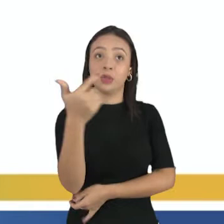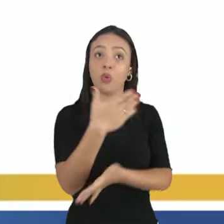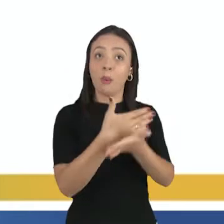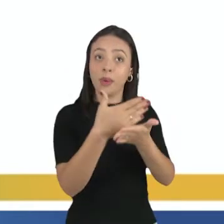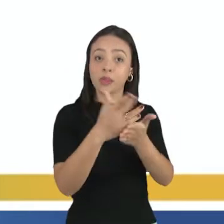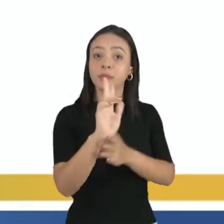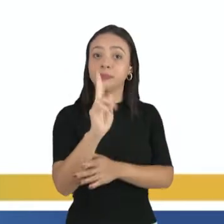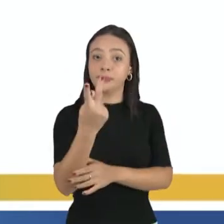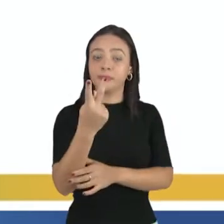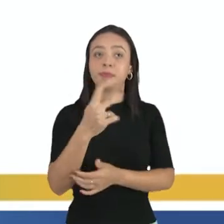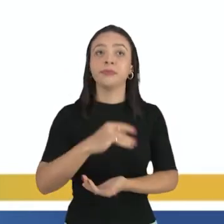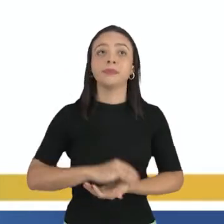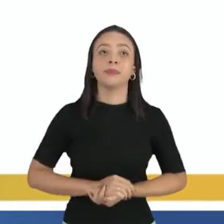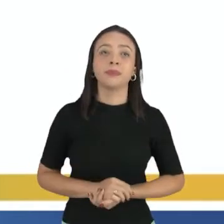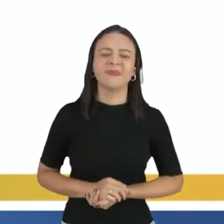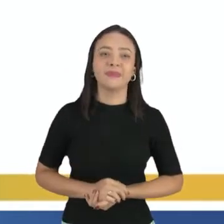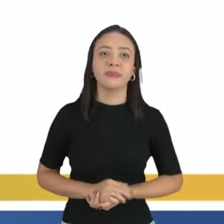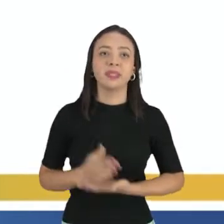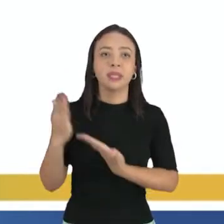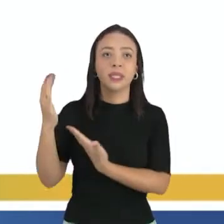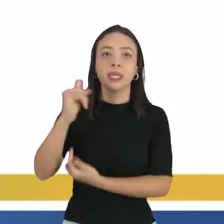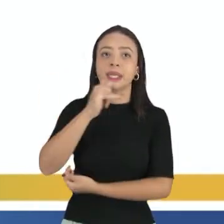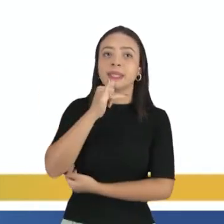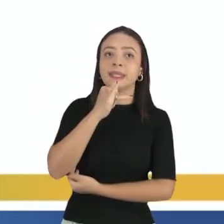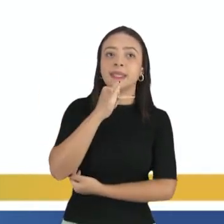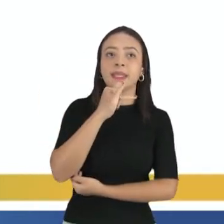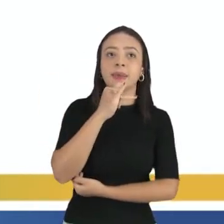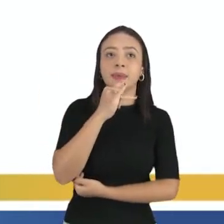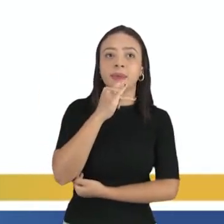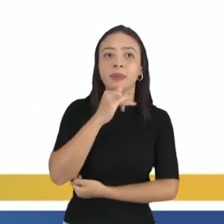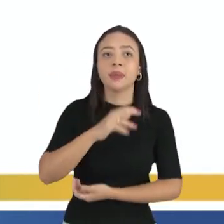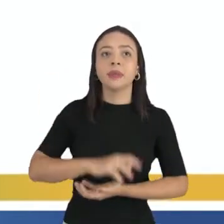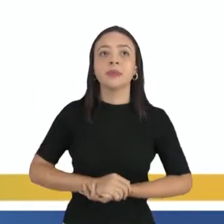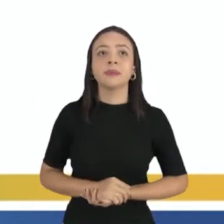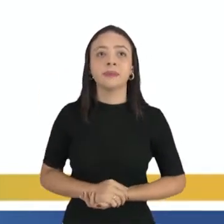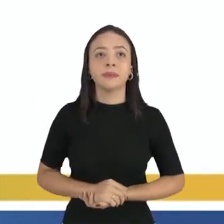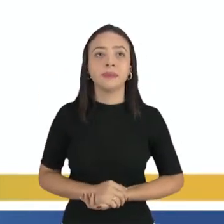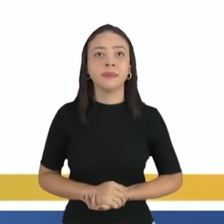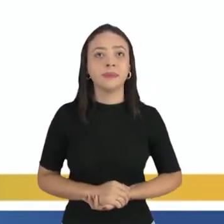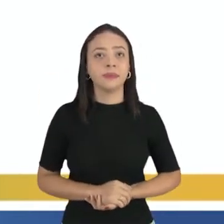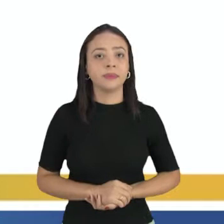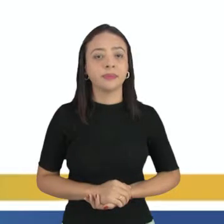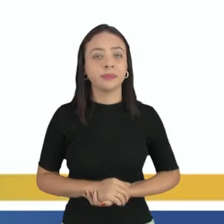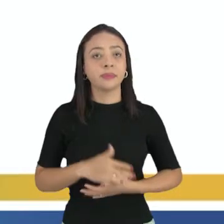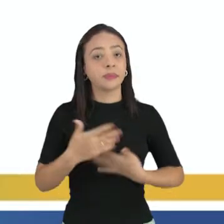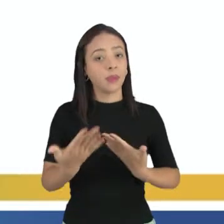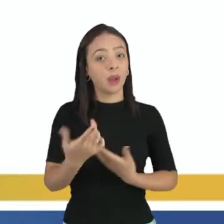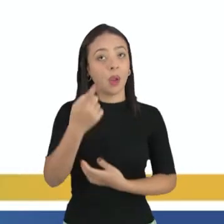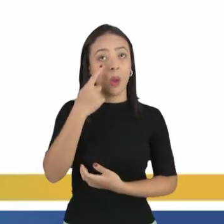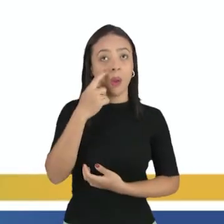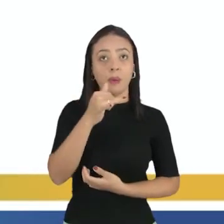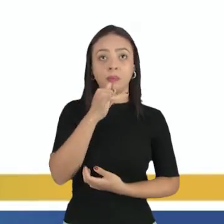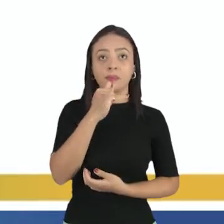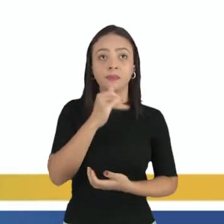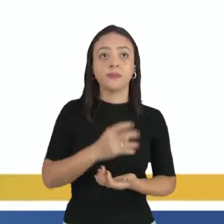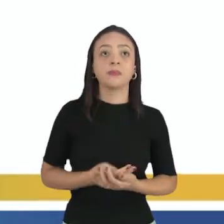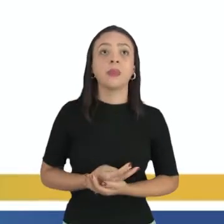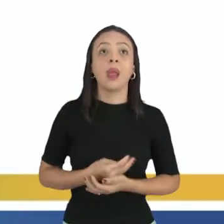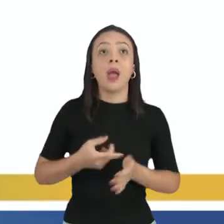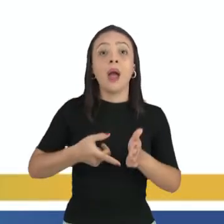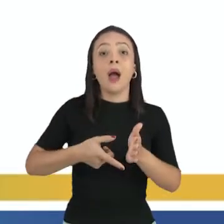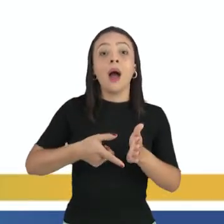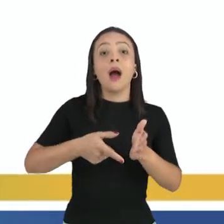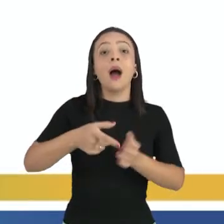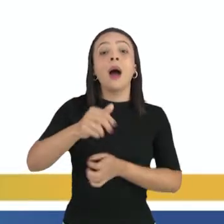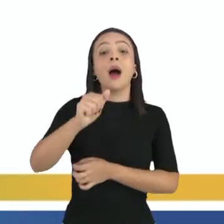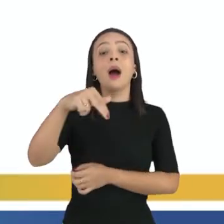iniciada com H, hotel, herdeiro, herói, humano e etc. Veja alguns exemplos: